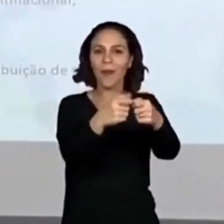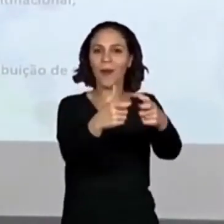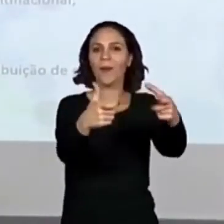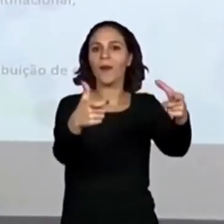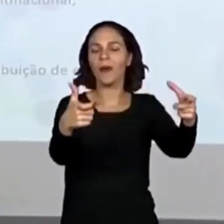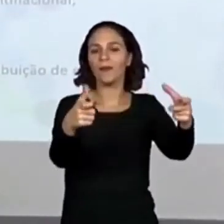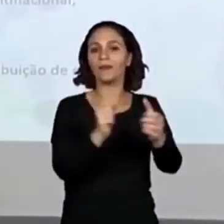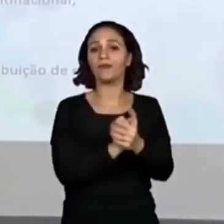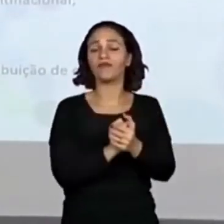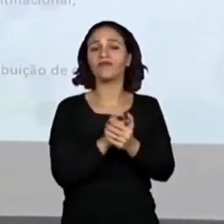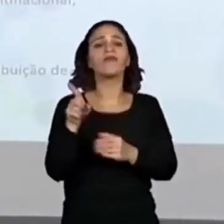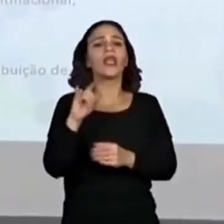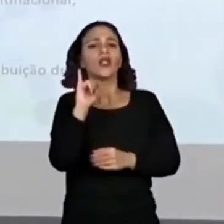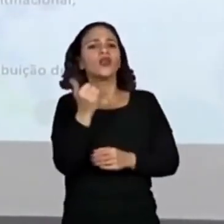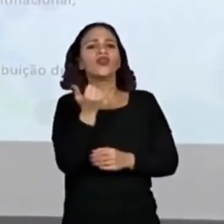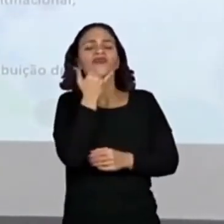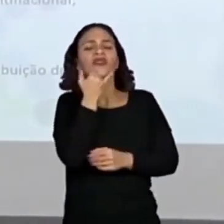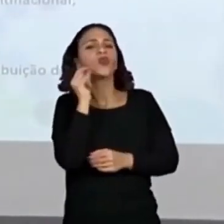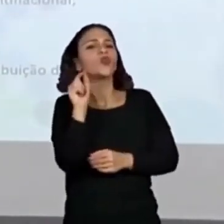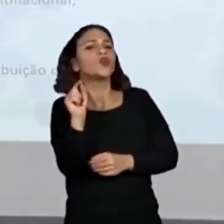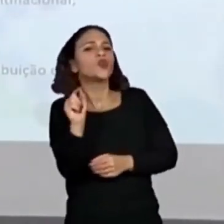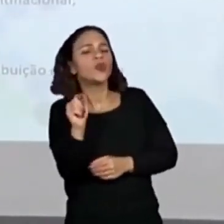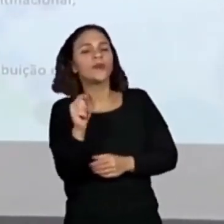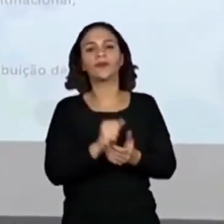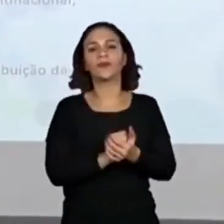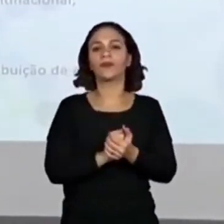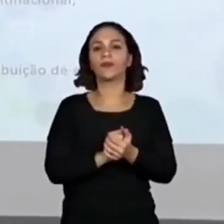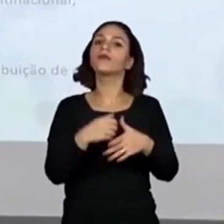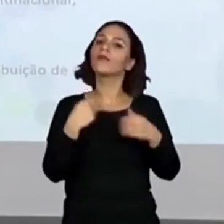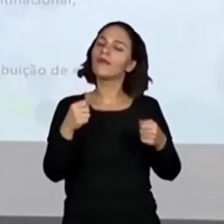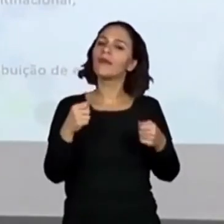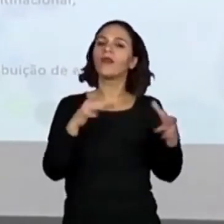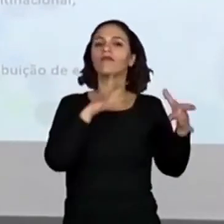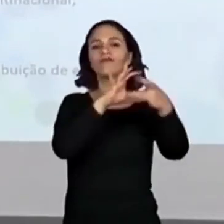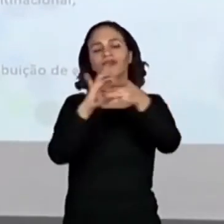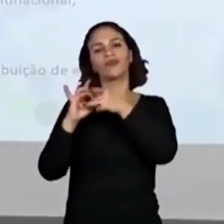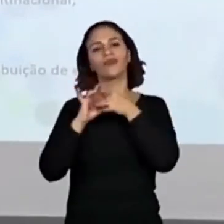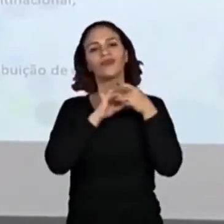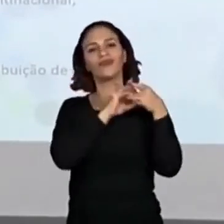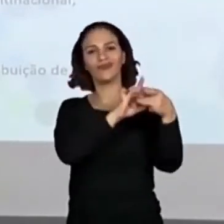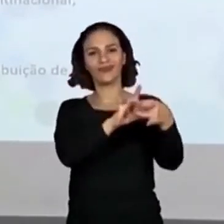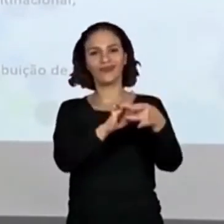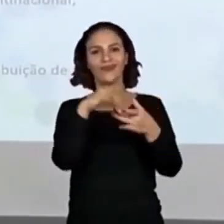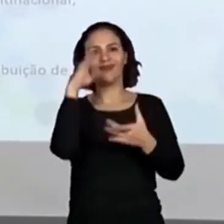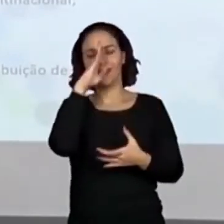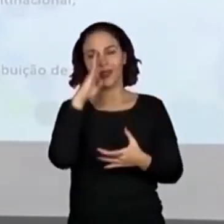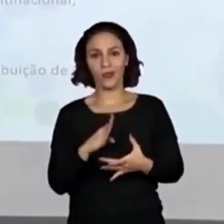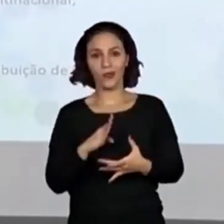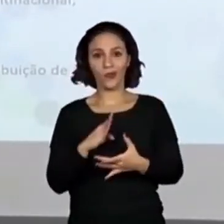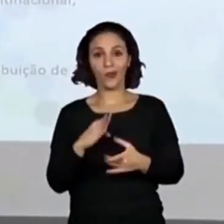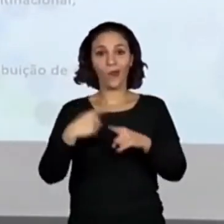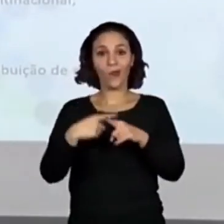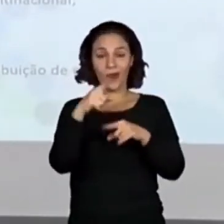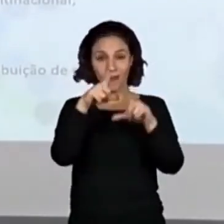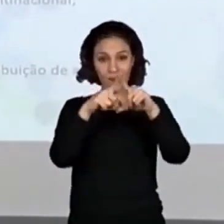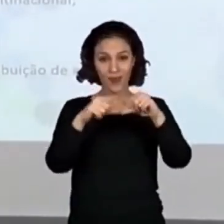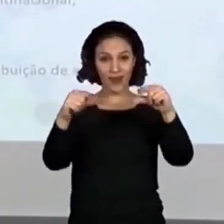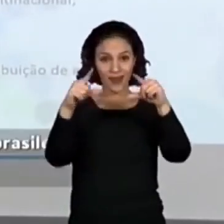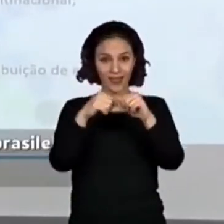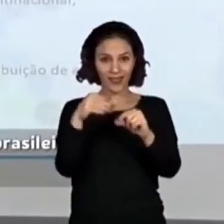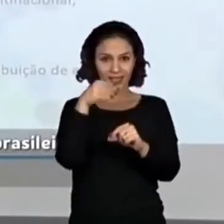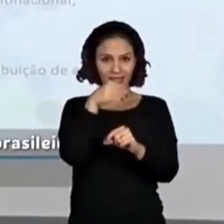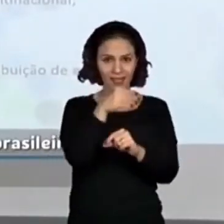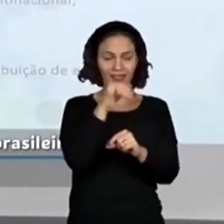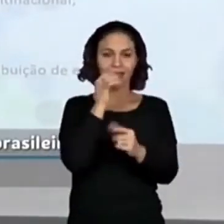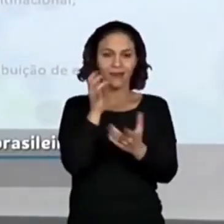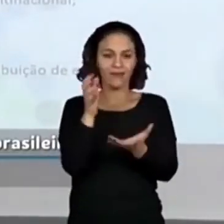das justificativas para isso era a integração do território nacional. Porque a partir de Brasília, ele tinha um